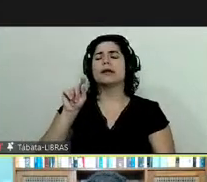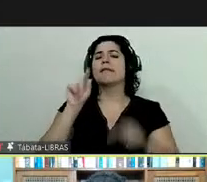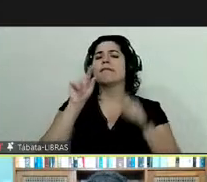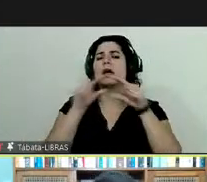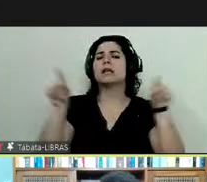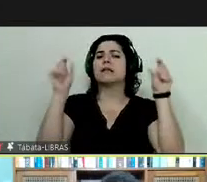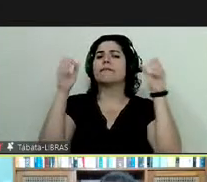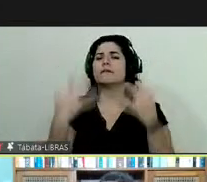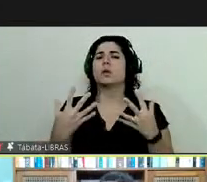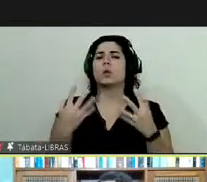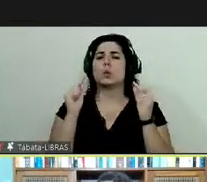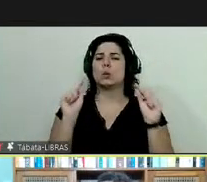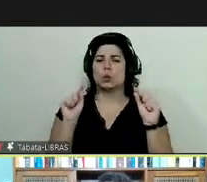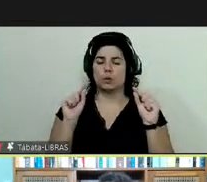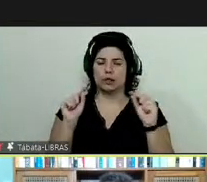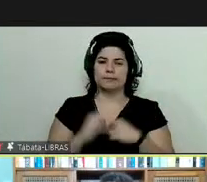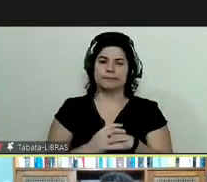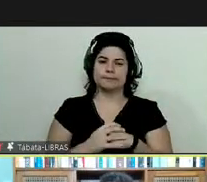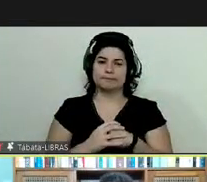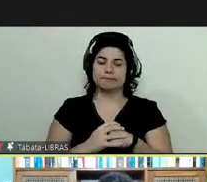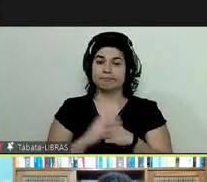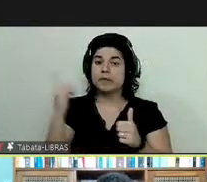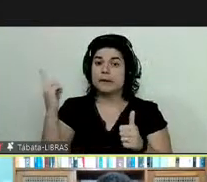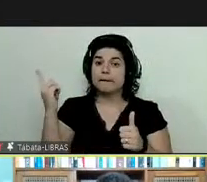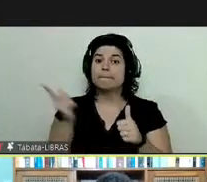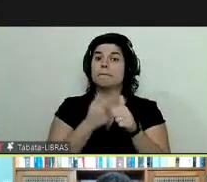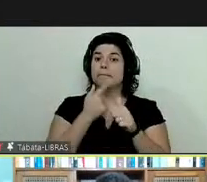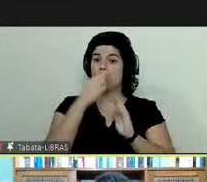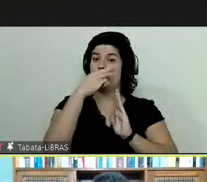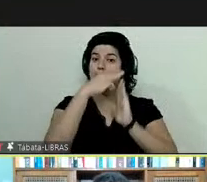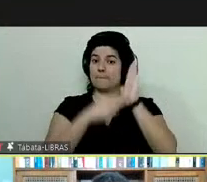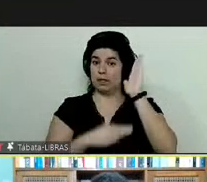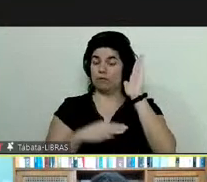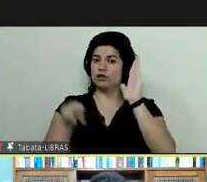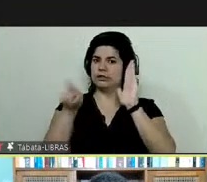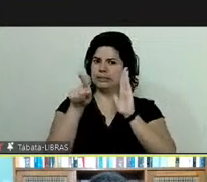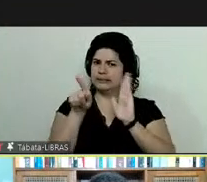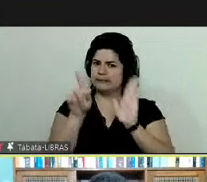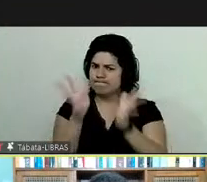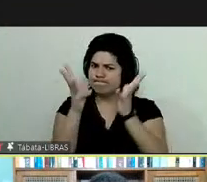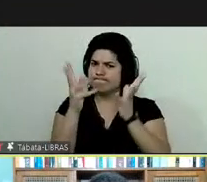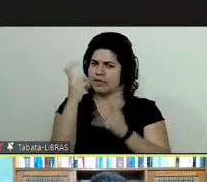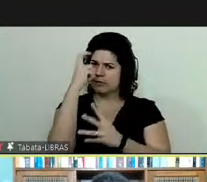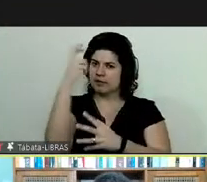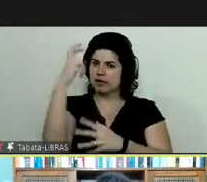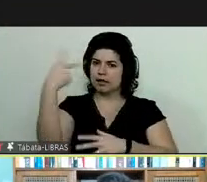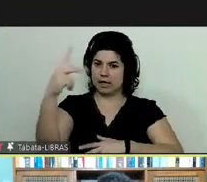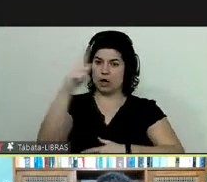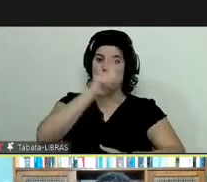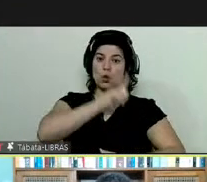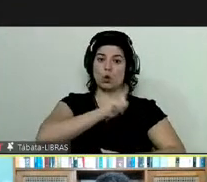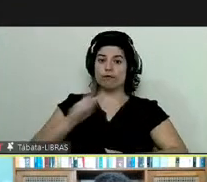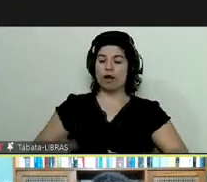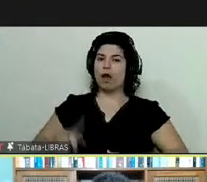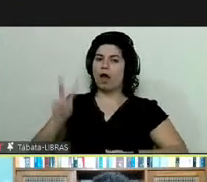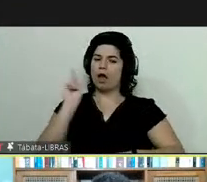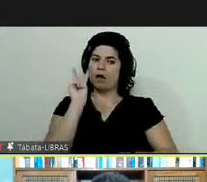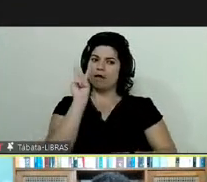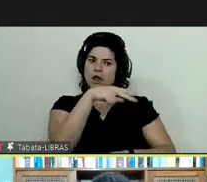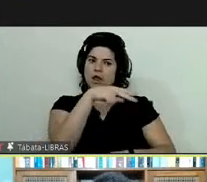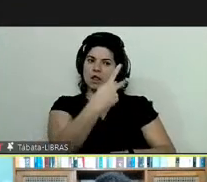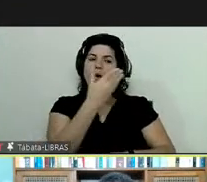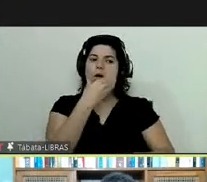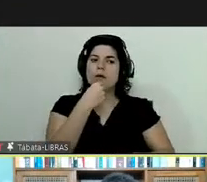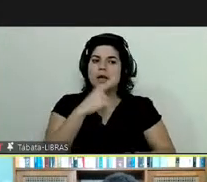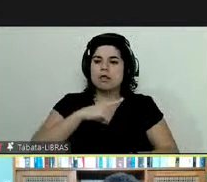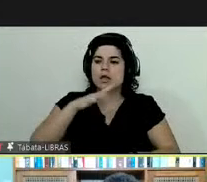ele dizia o seguinte ele falava o seguinte primeiro método para você de estimar a inteligência de um governante é olhar para os homens que